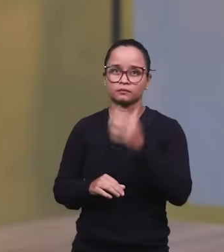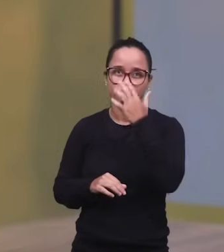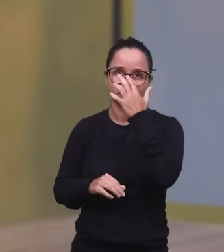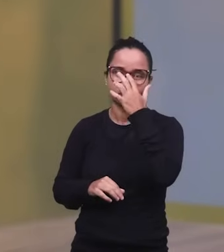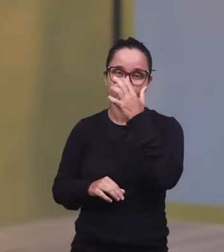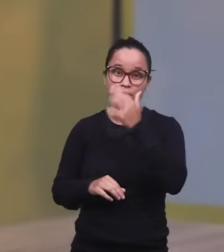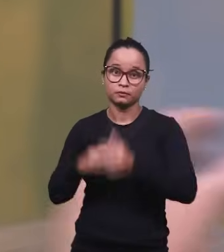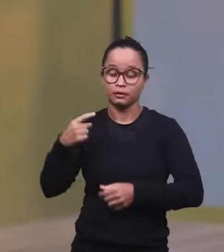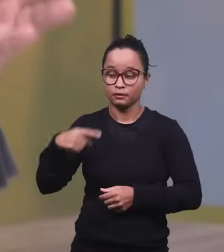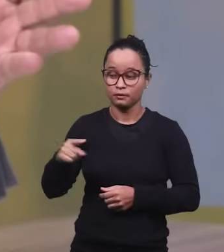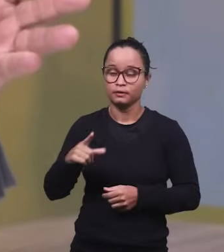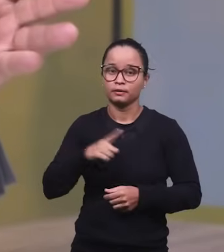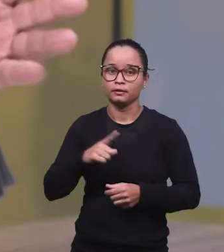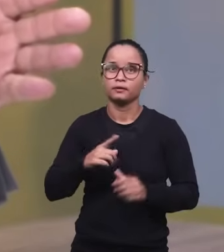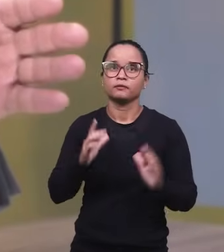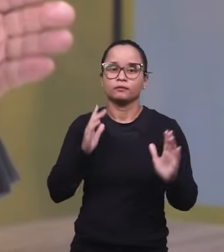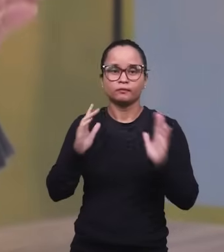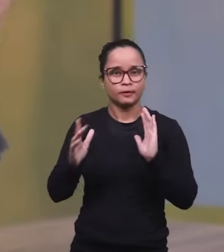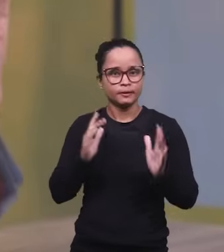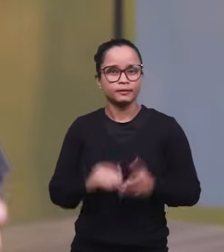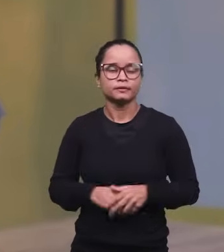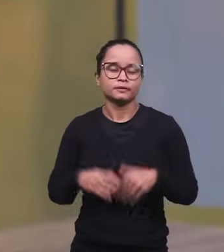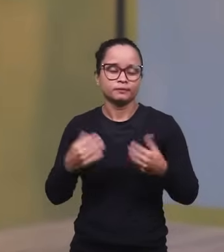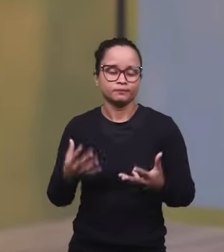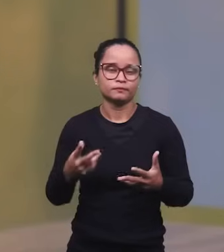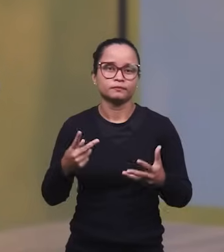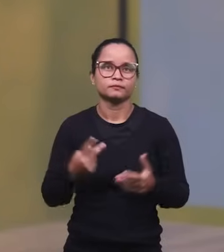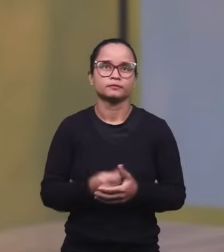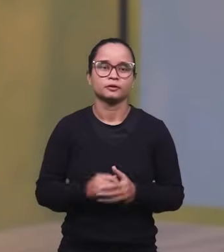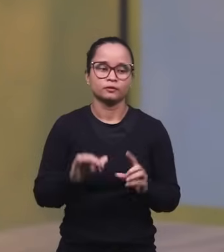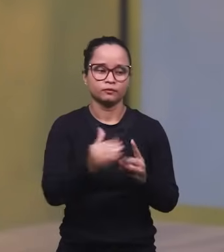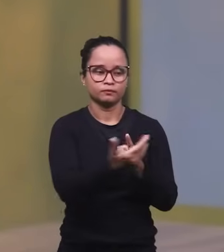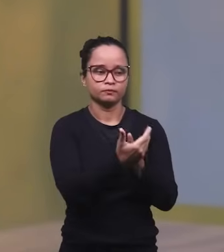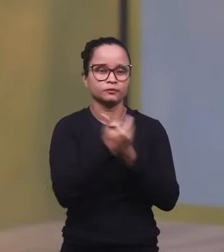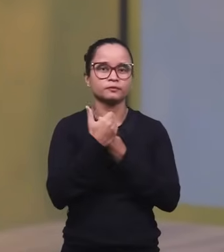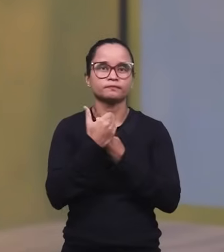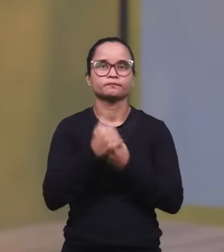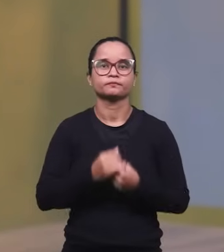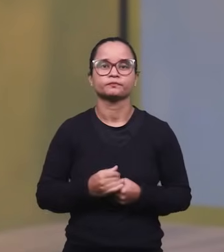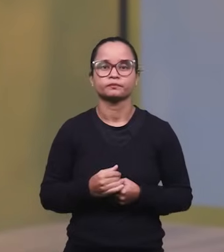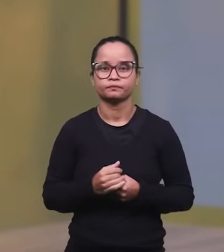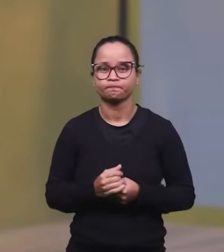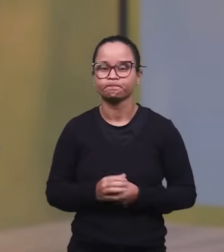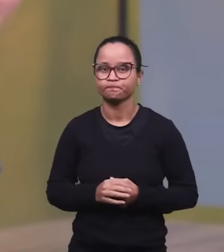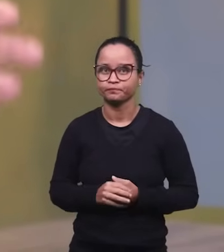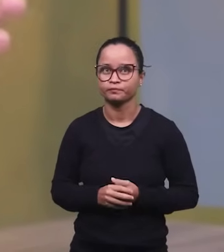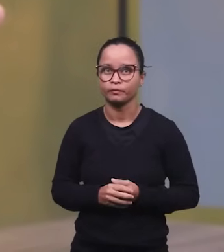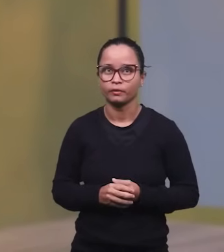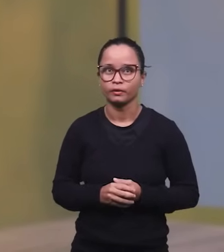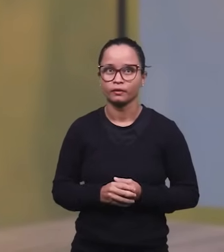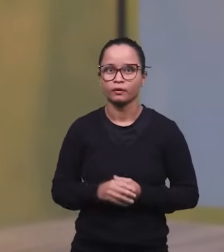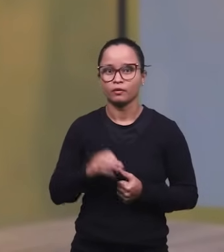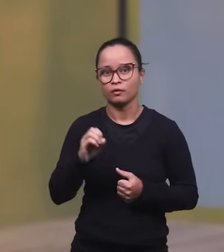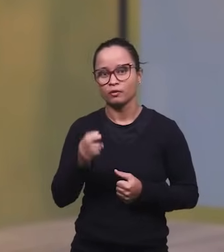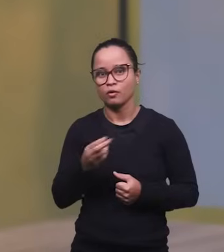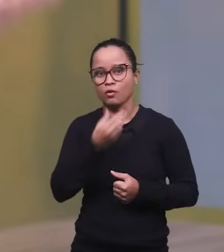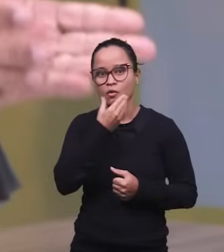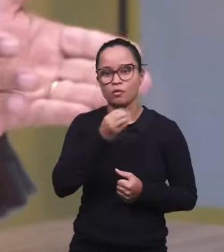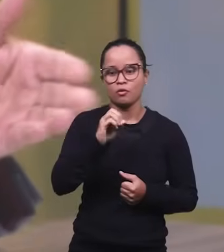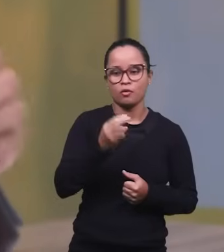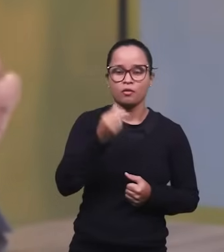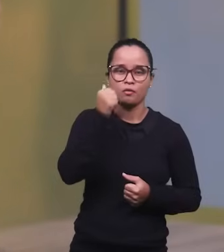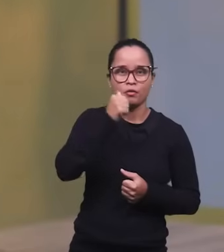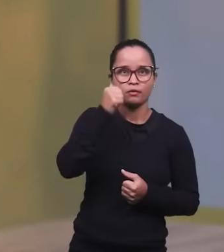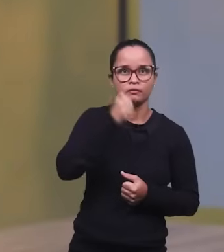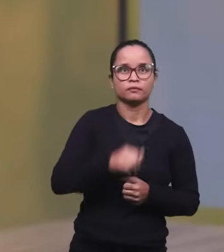a ele, ela trouxe a situação, né? E ali houve livramento, né? Tanto se fosse o homem ou a